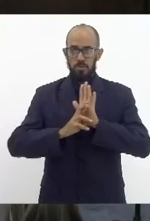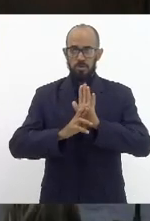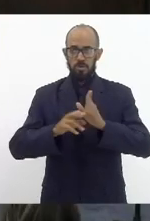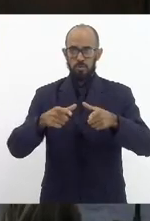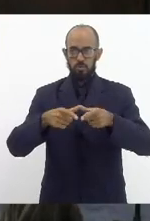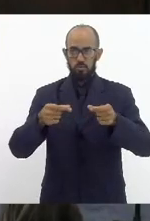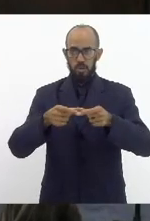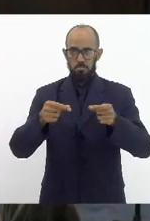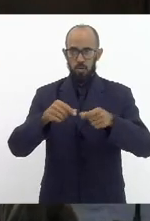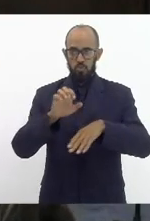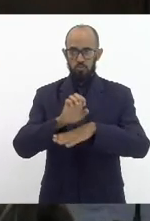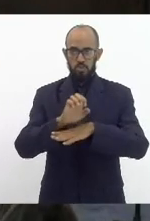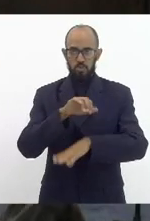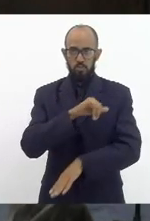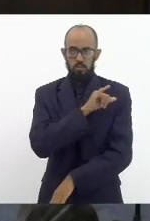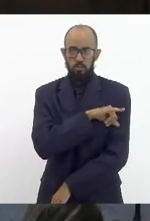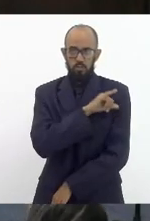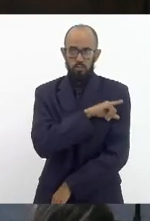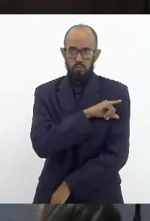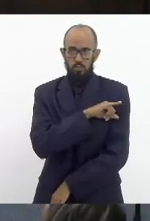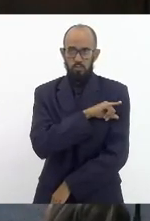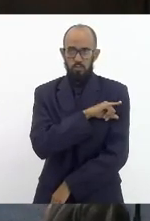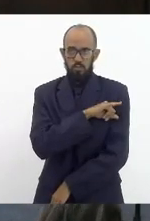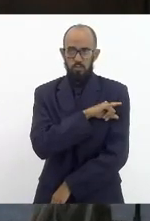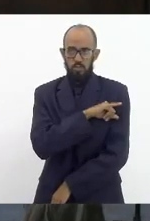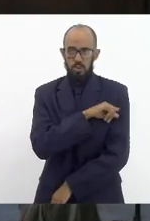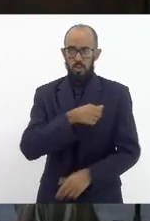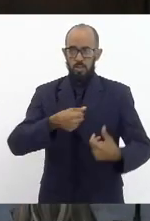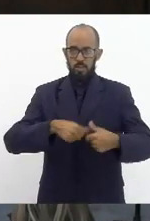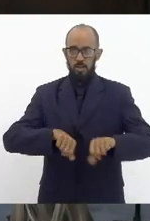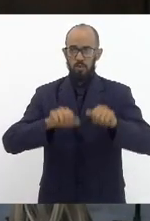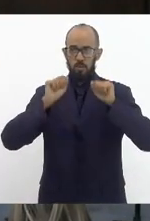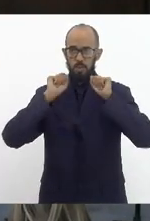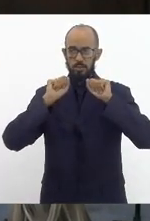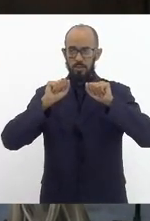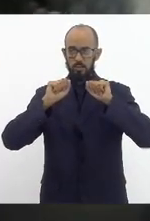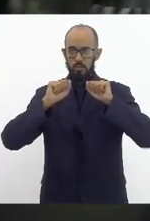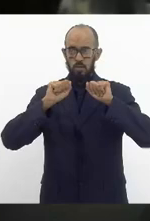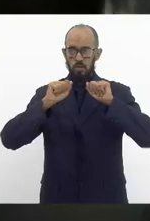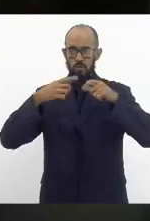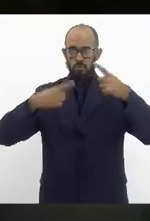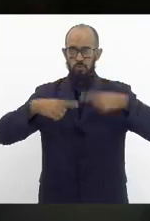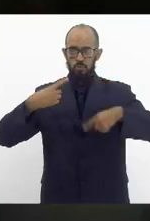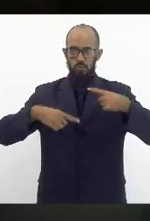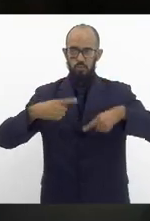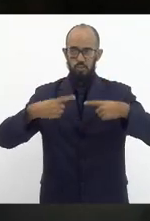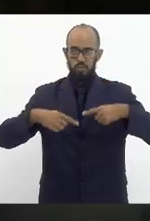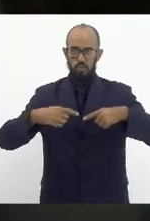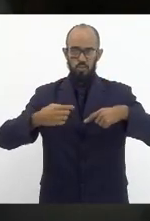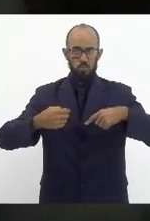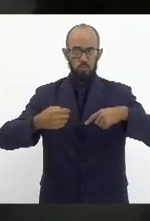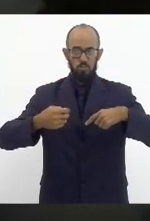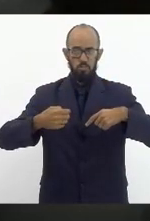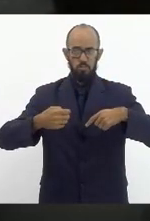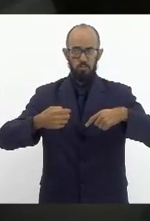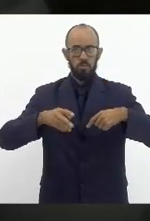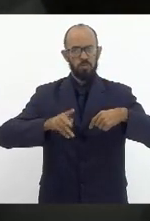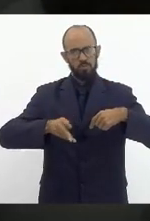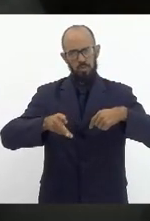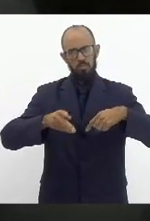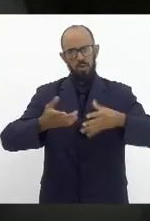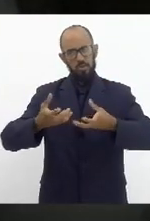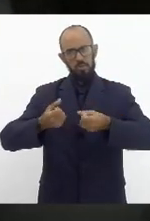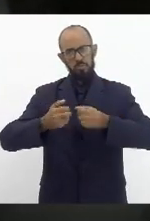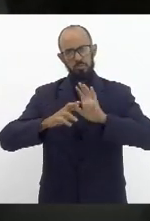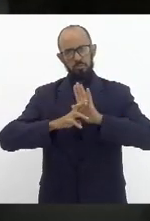Rio de Janeiro, e veio aqui com um assessor de política, ele trouxe. Eu nunca recebo quase que toda semana um cônsul. E